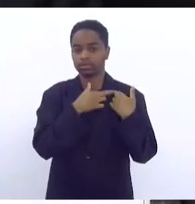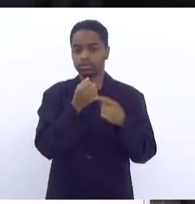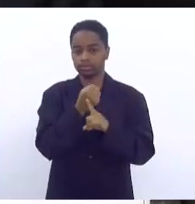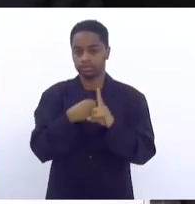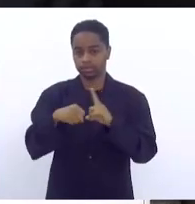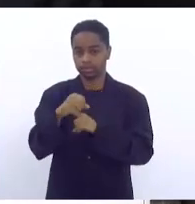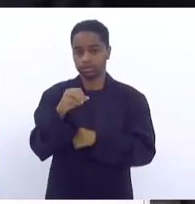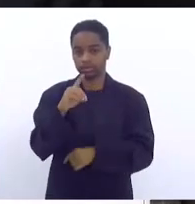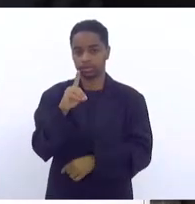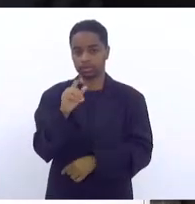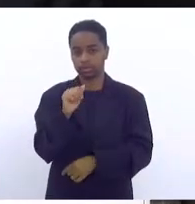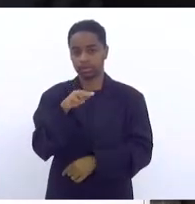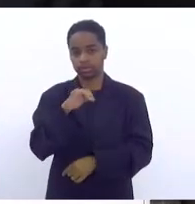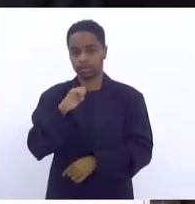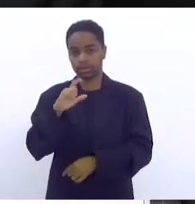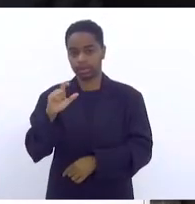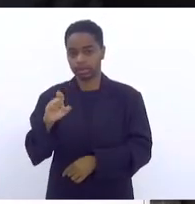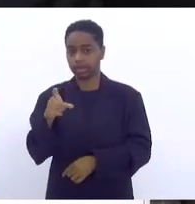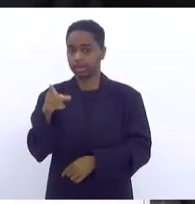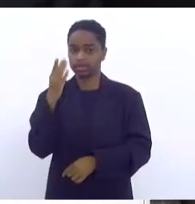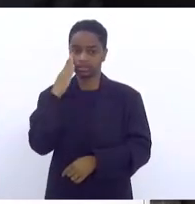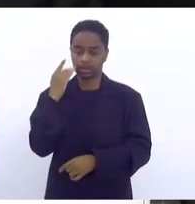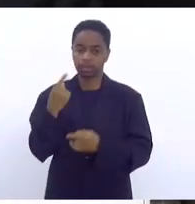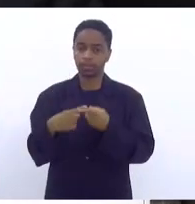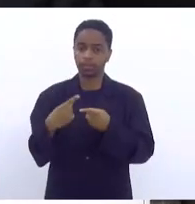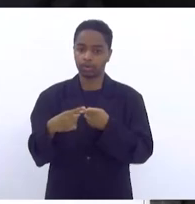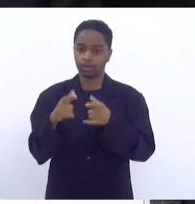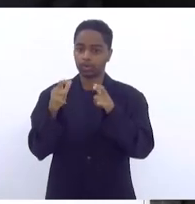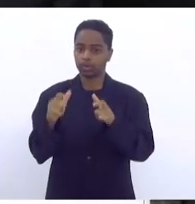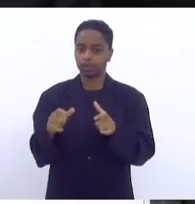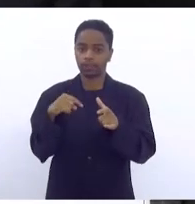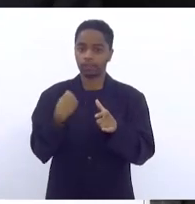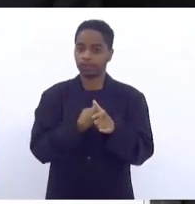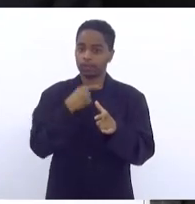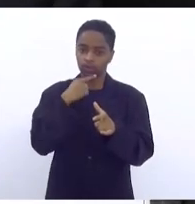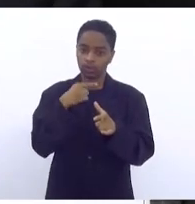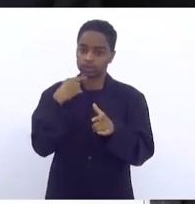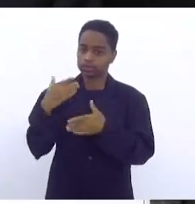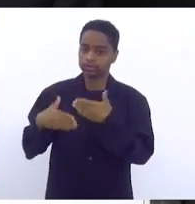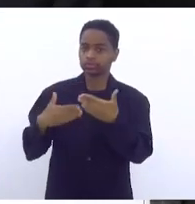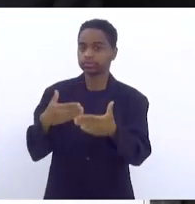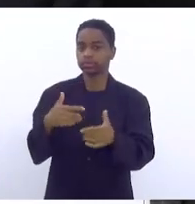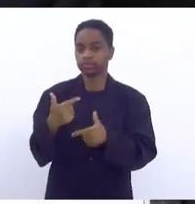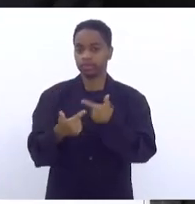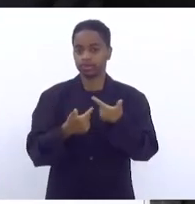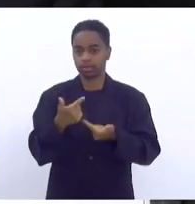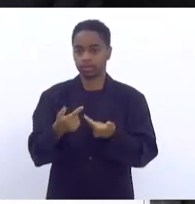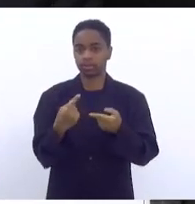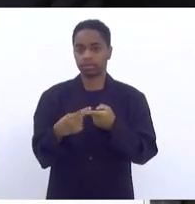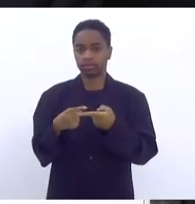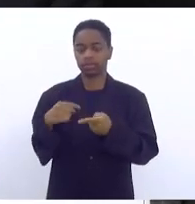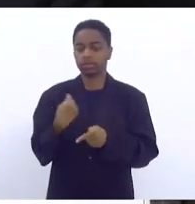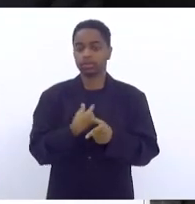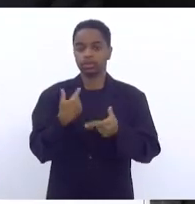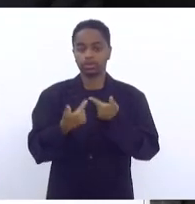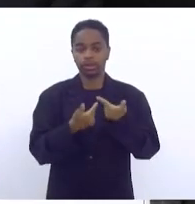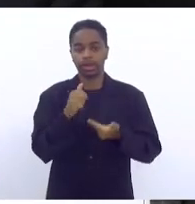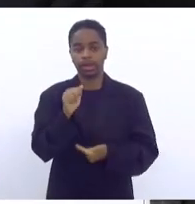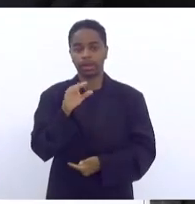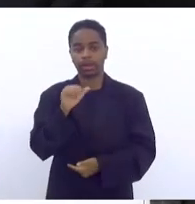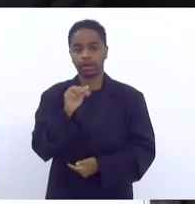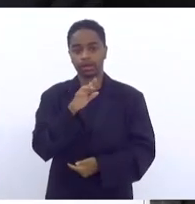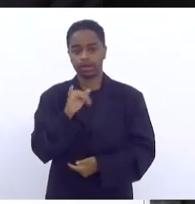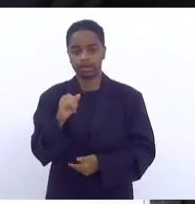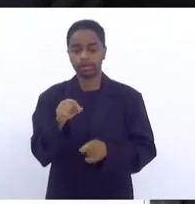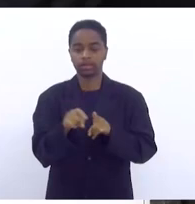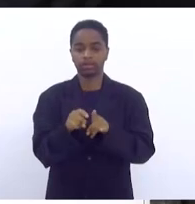Danielle e ela sabe bem por que na indiana a gente não conseguiu ainda avançar o trabalho nós fizemos trabalho em Acari nós fizemos trabalho